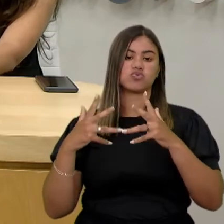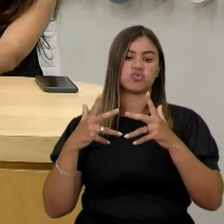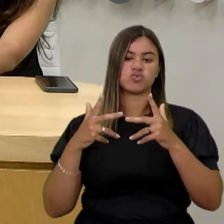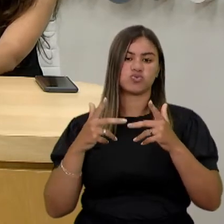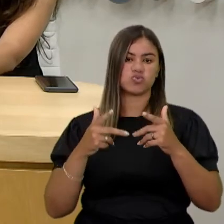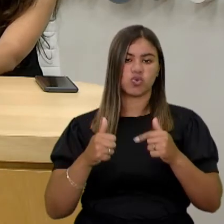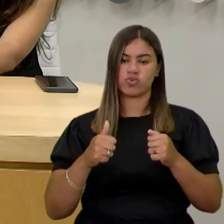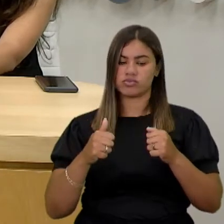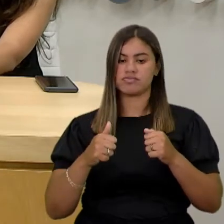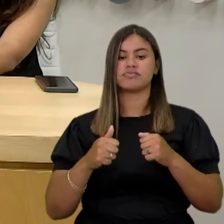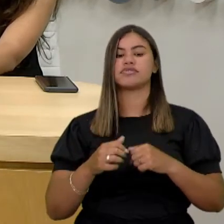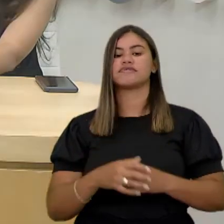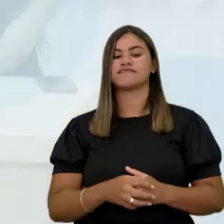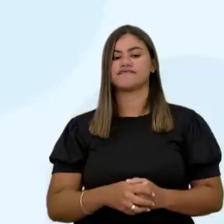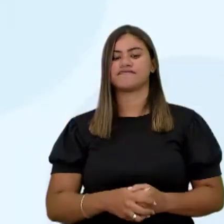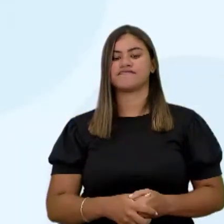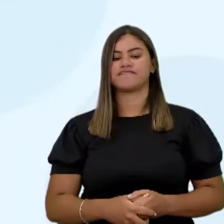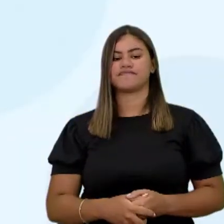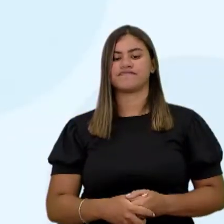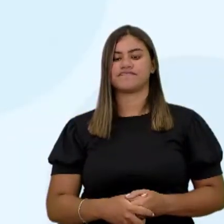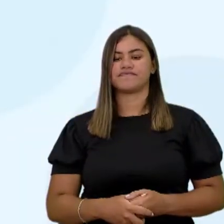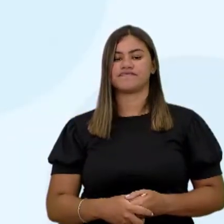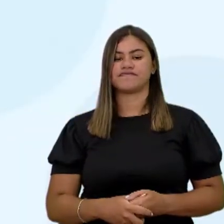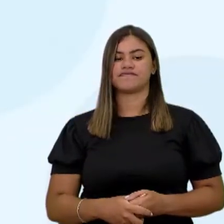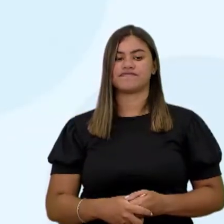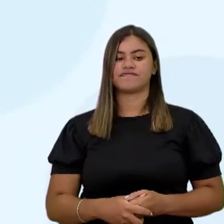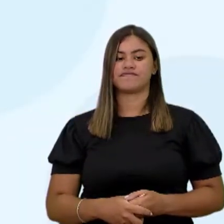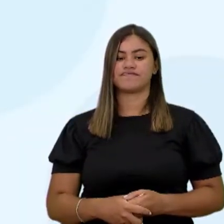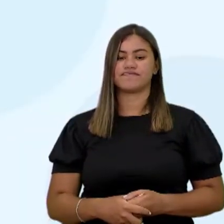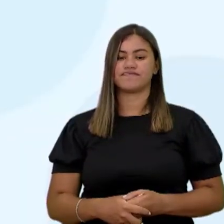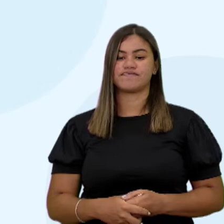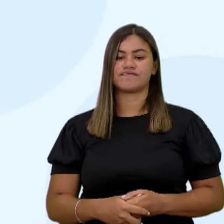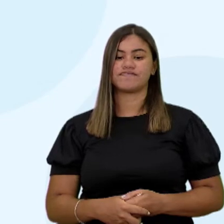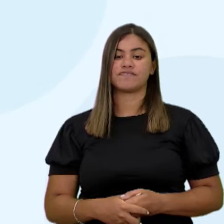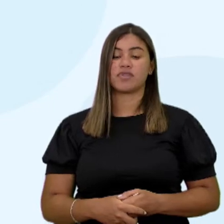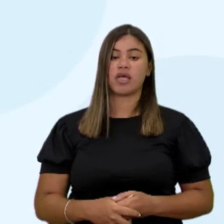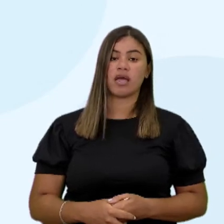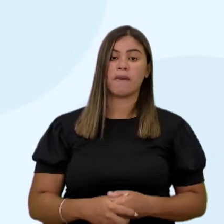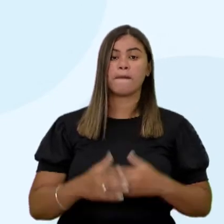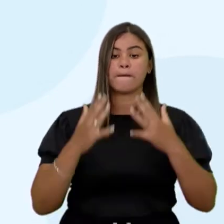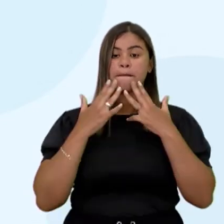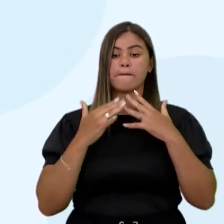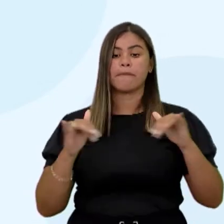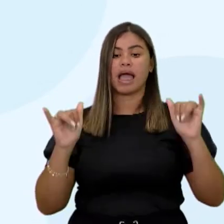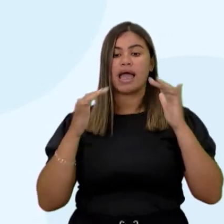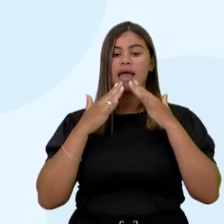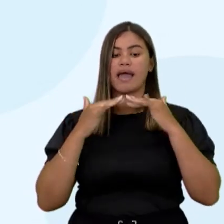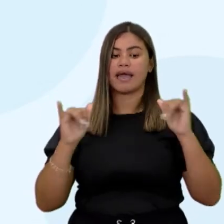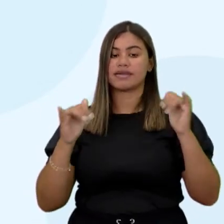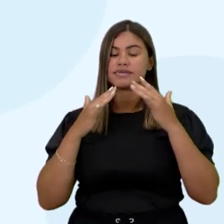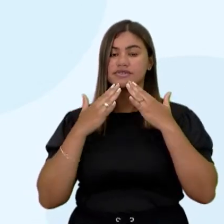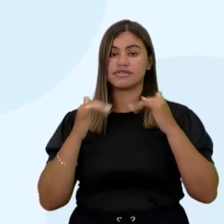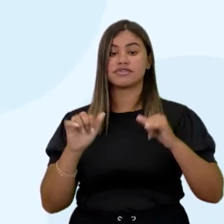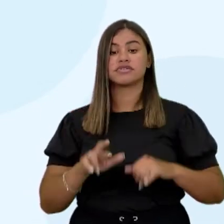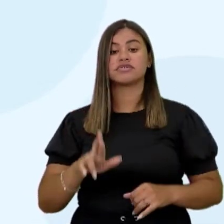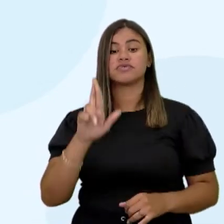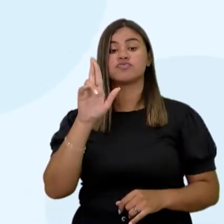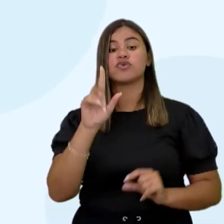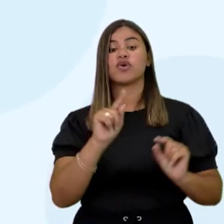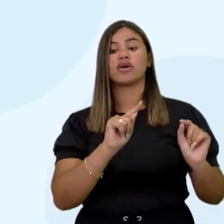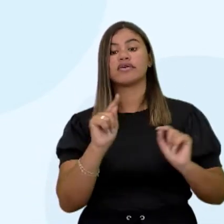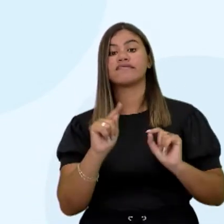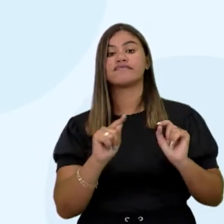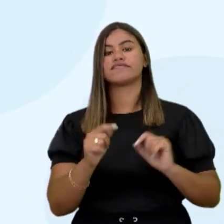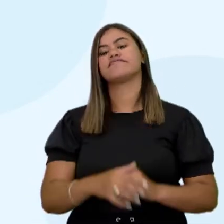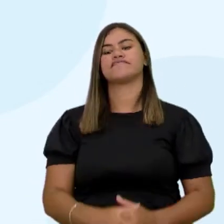perceber isso. Aí está na tela, olha só que pergunta capciosa. Qual é o papel do setor de marketing, setor de venda do jornal, setor